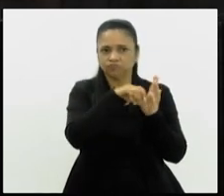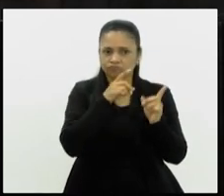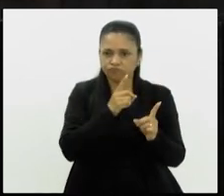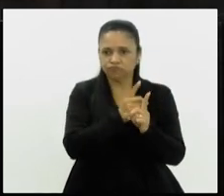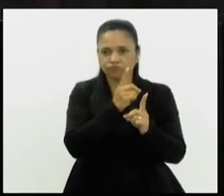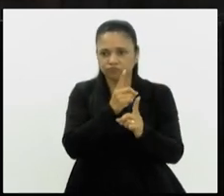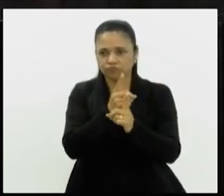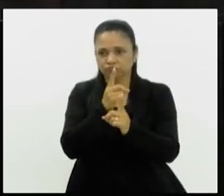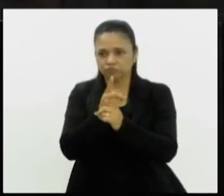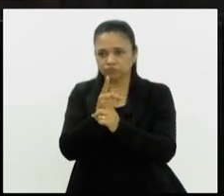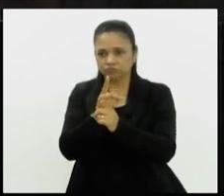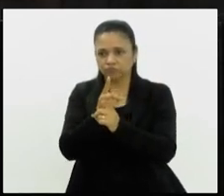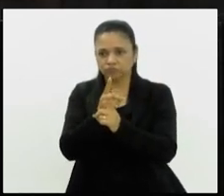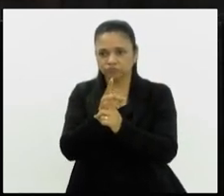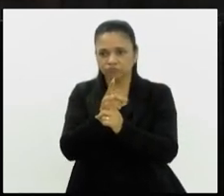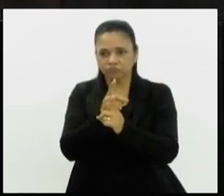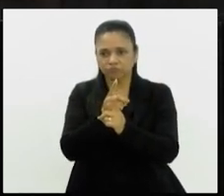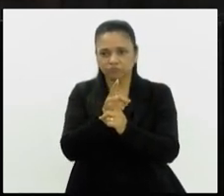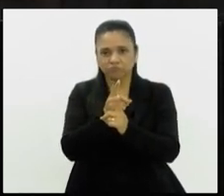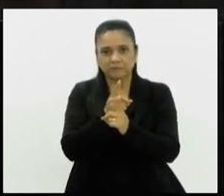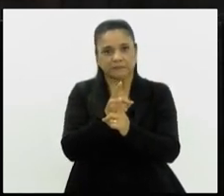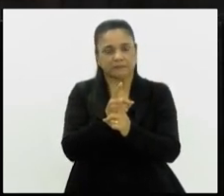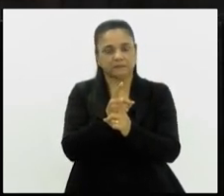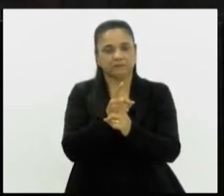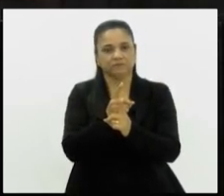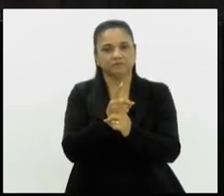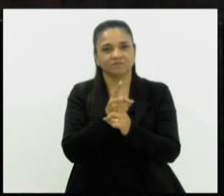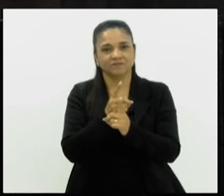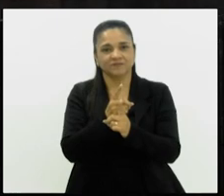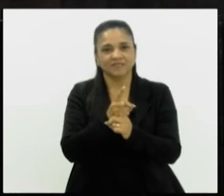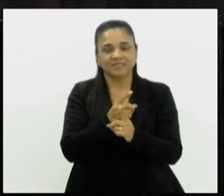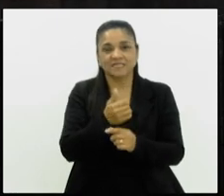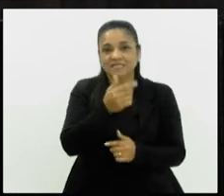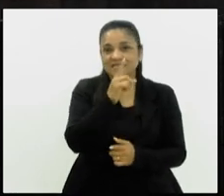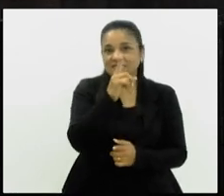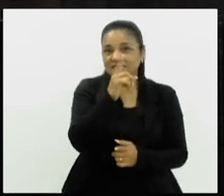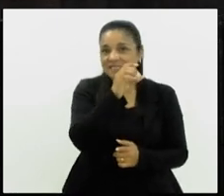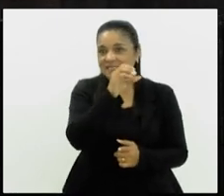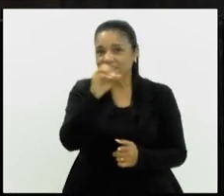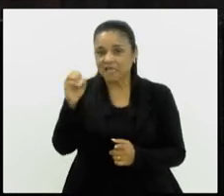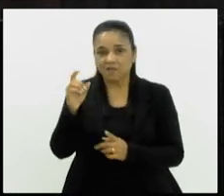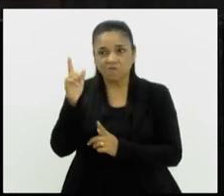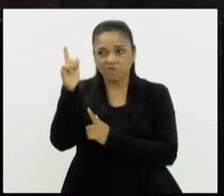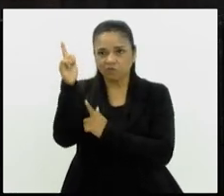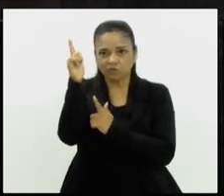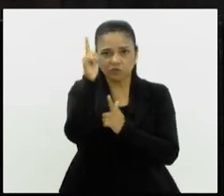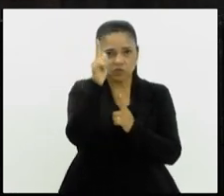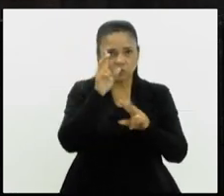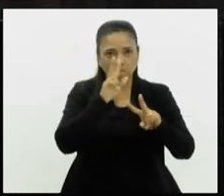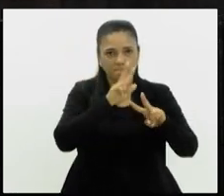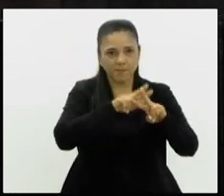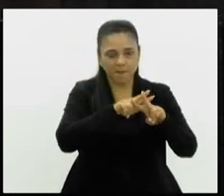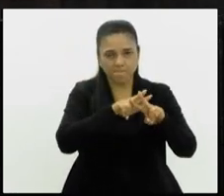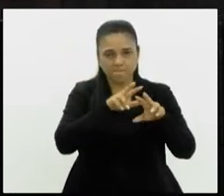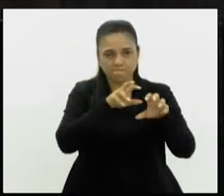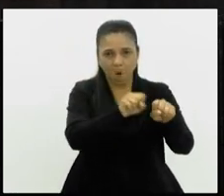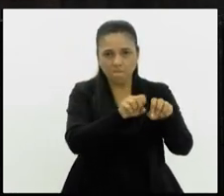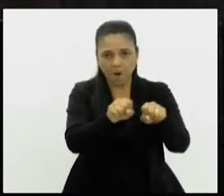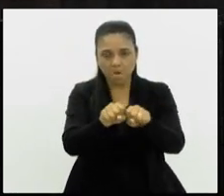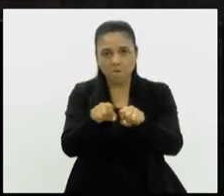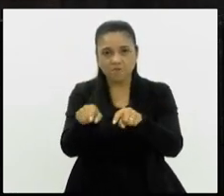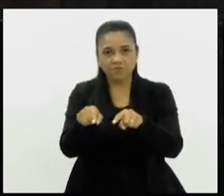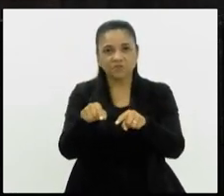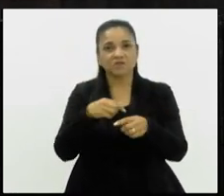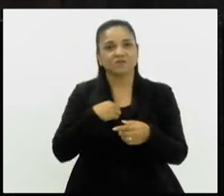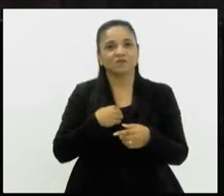desvendados. 100 fuzis foram apreendidos, um escritório do crime veio